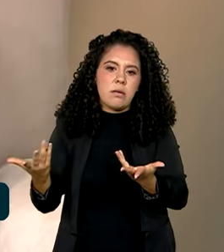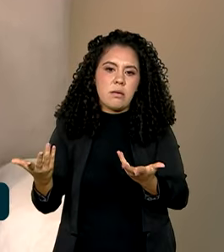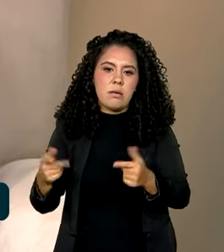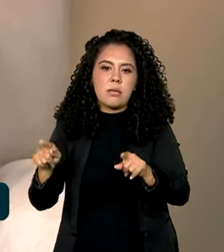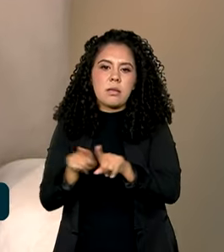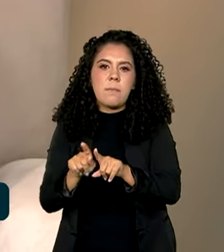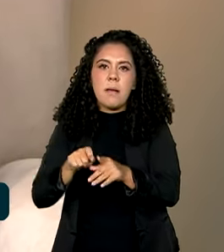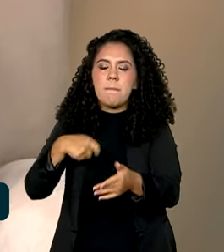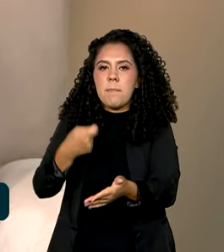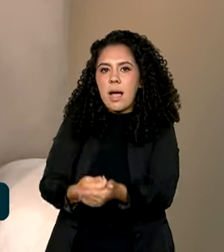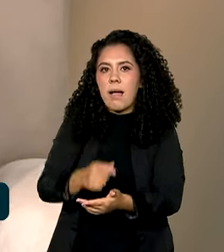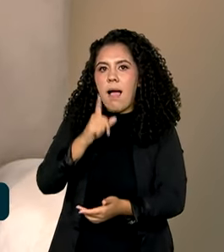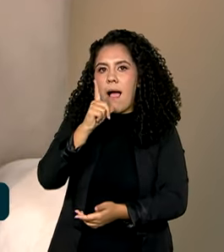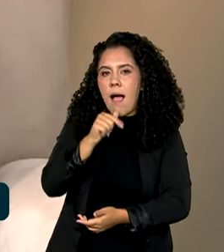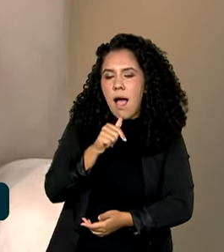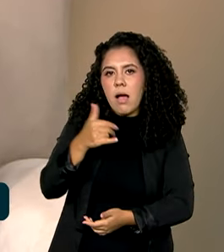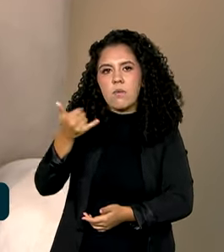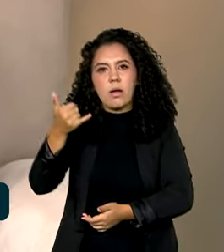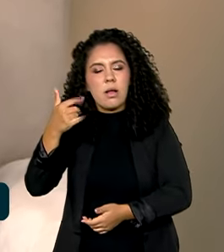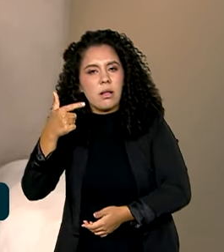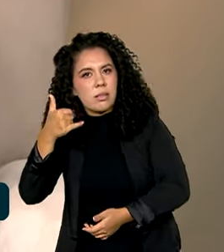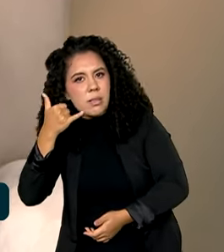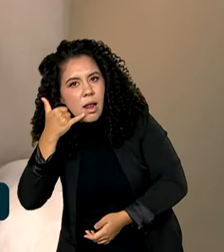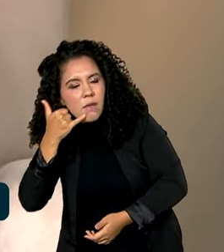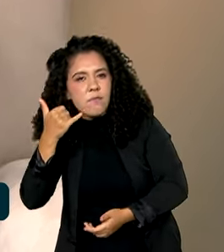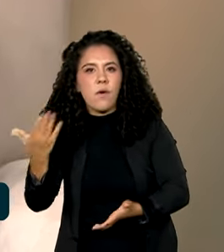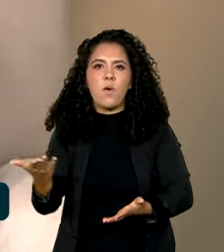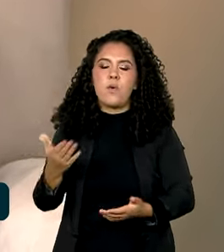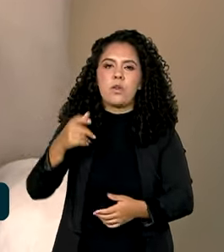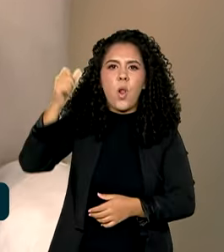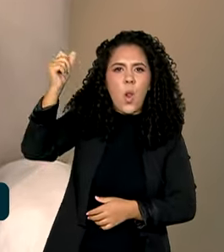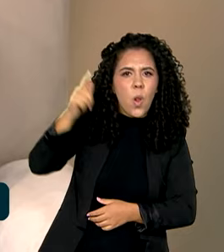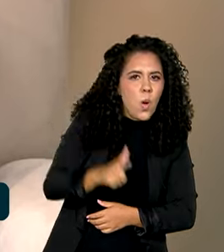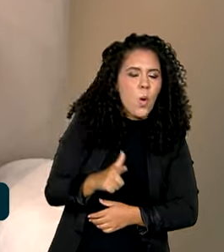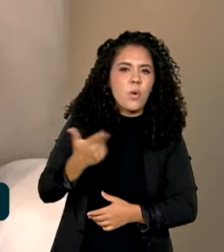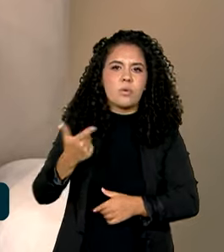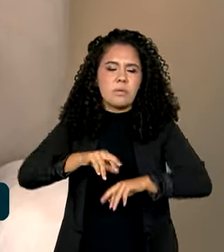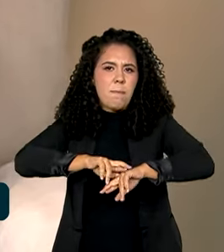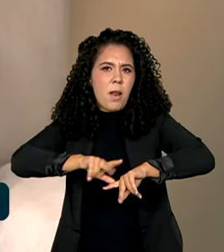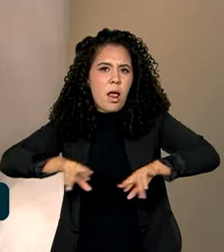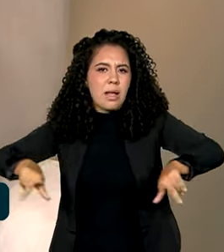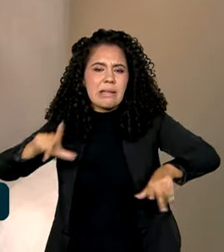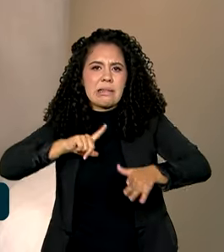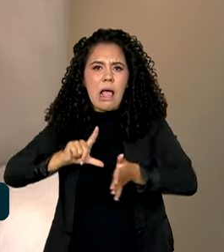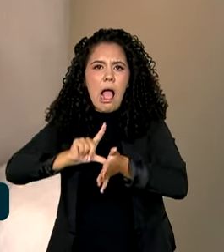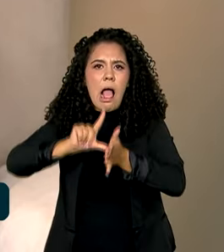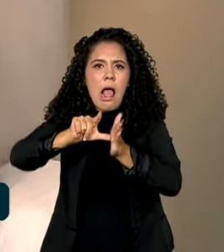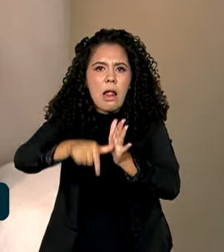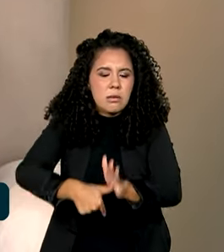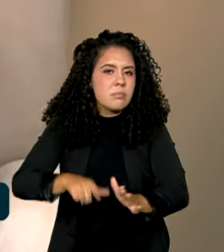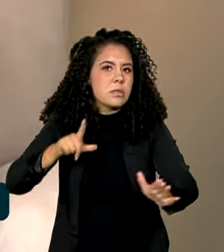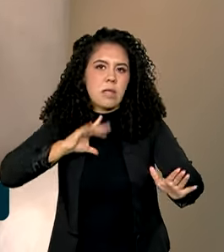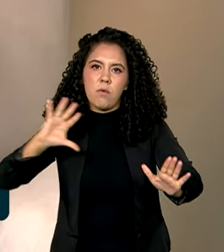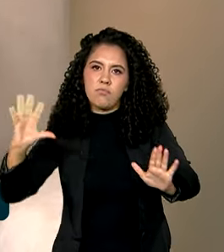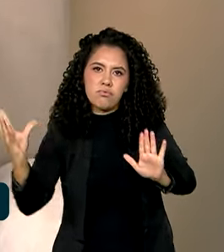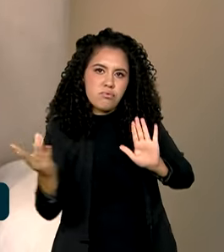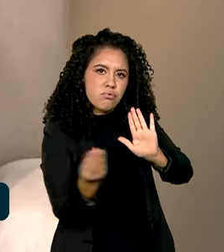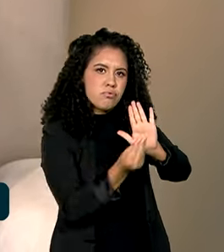pagar a conta de água, de telefone, de luz, contas do varejo em atraso, tudo isso está lá no